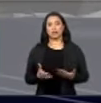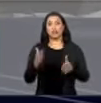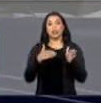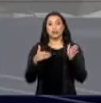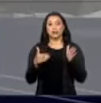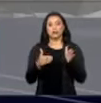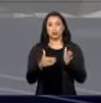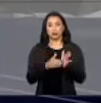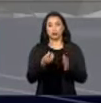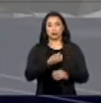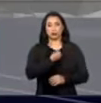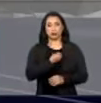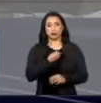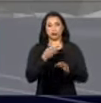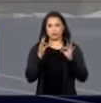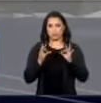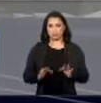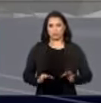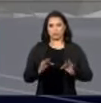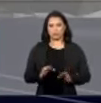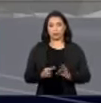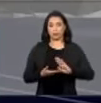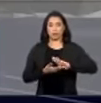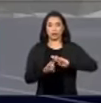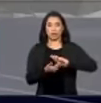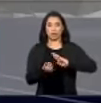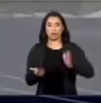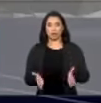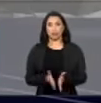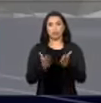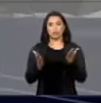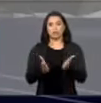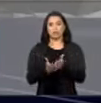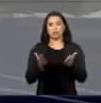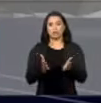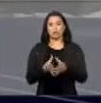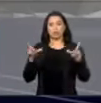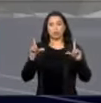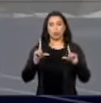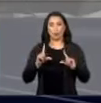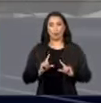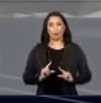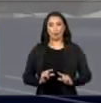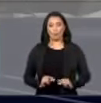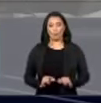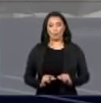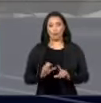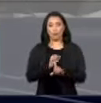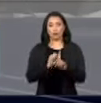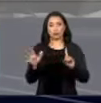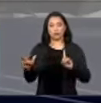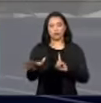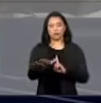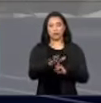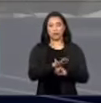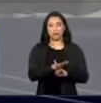digna, erradicar a pobreza e a marginalização e reduzir as desigualdades sociais e regionais